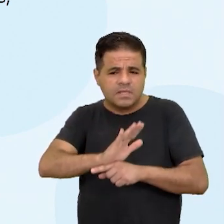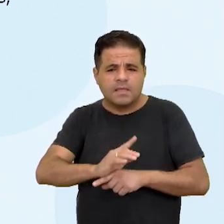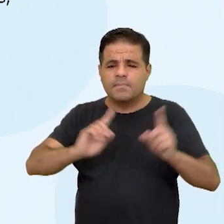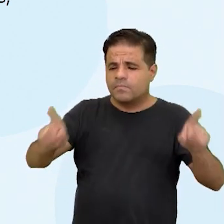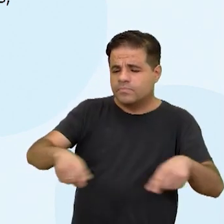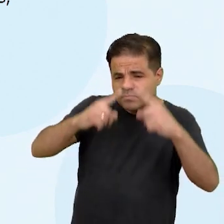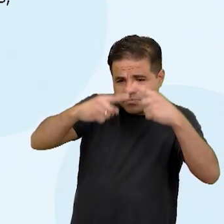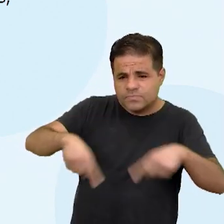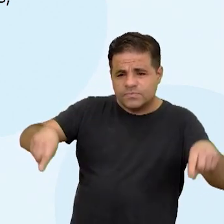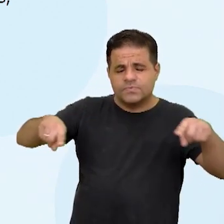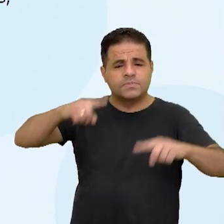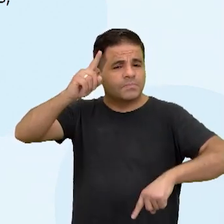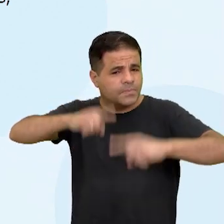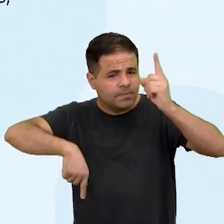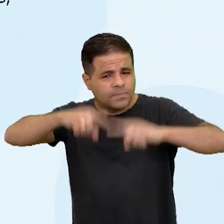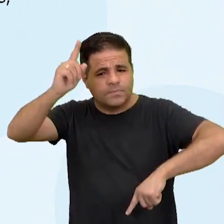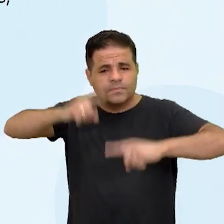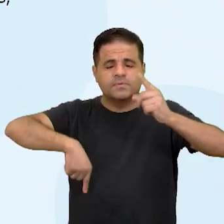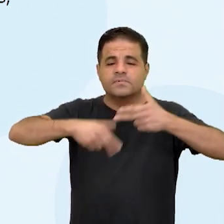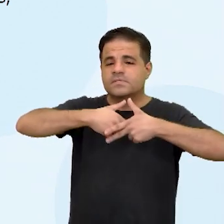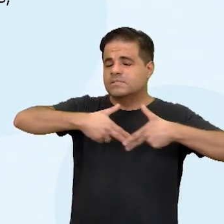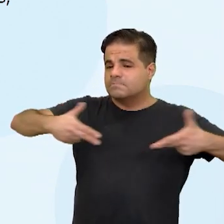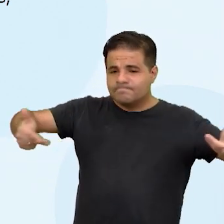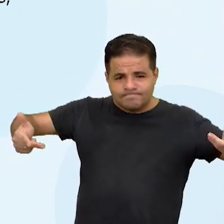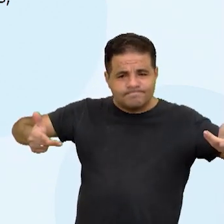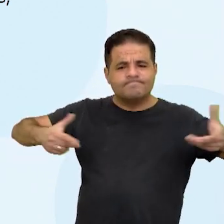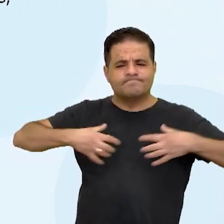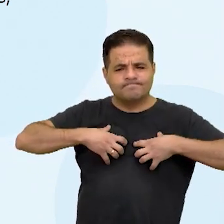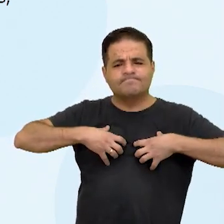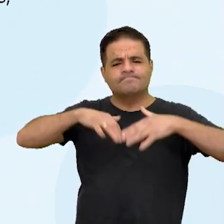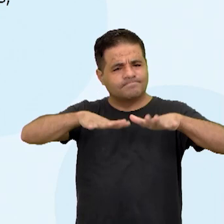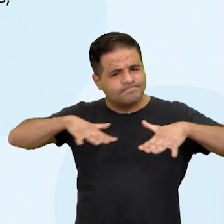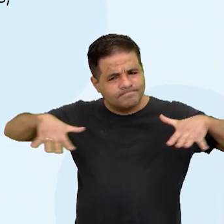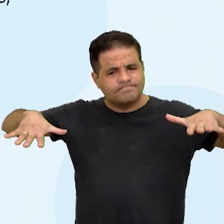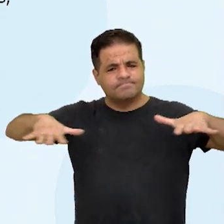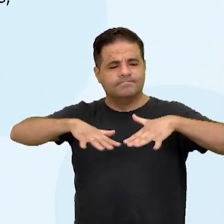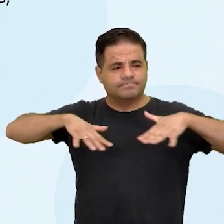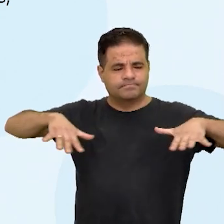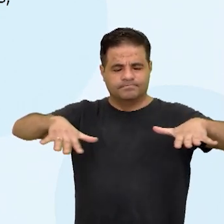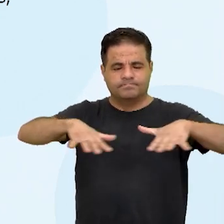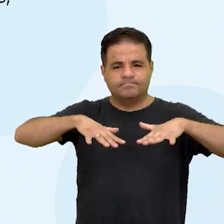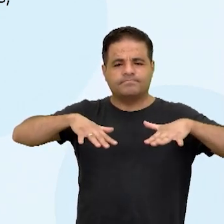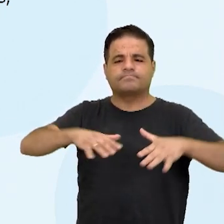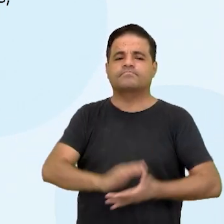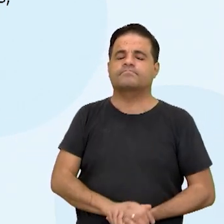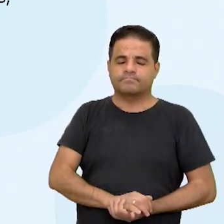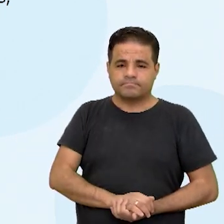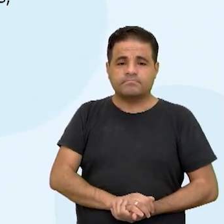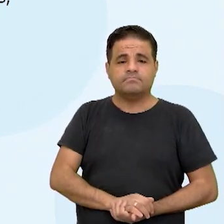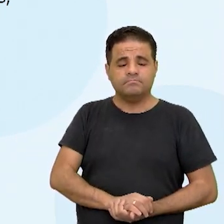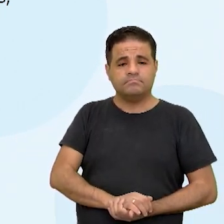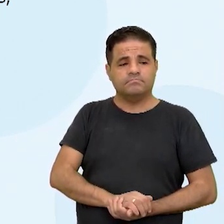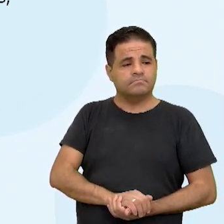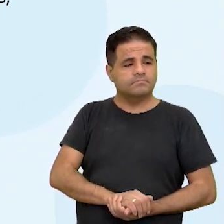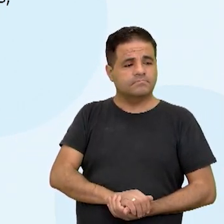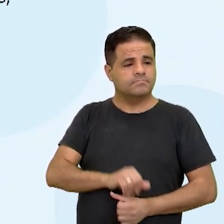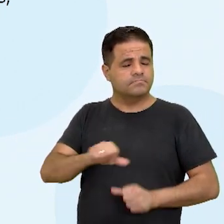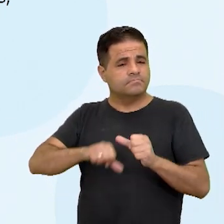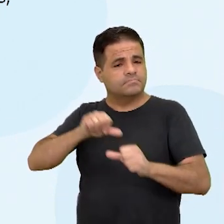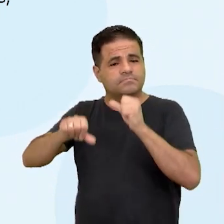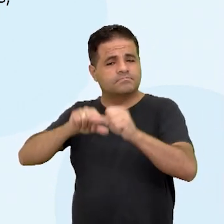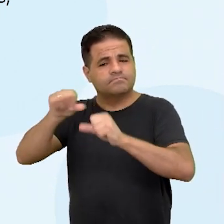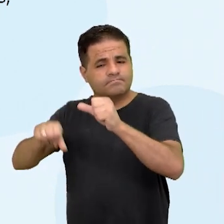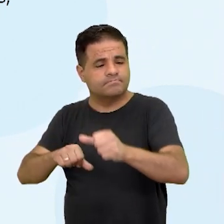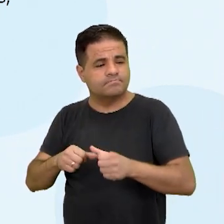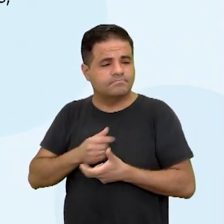da música, dos produtos de maneira geral e também os produtos artísticos. Essa transformação de